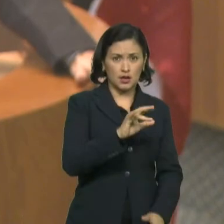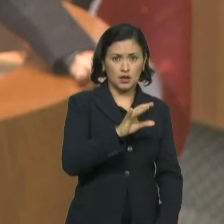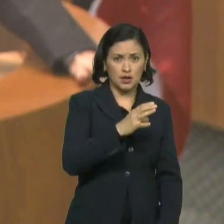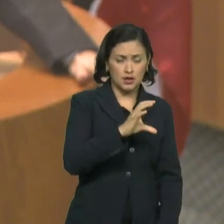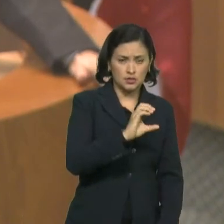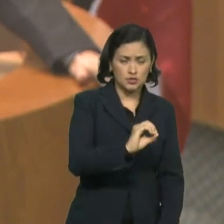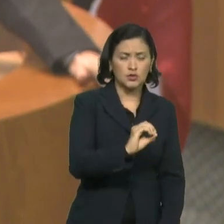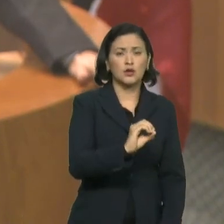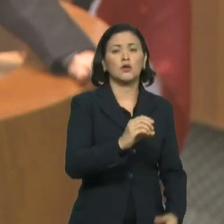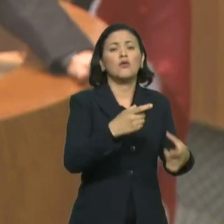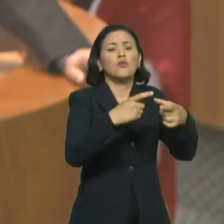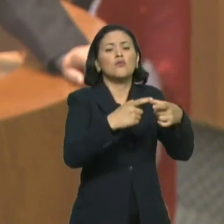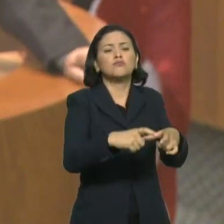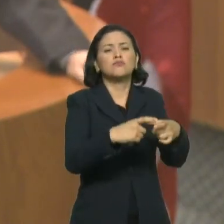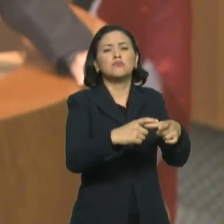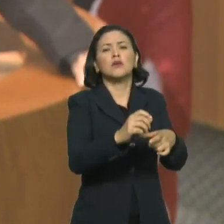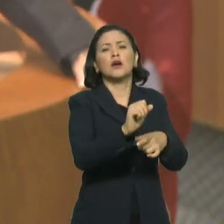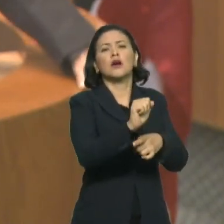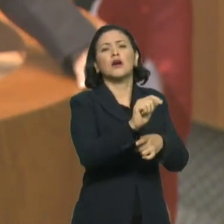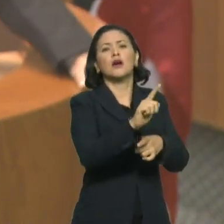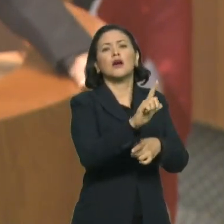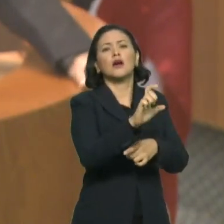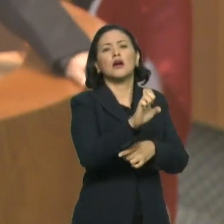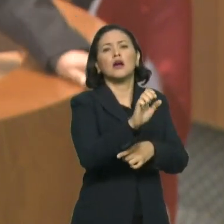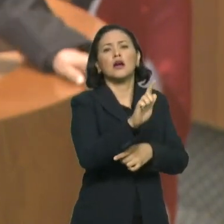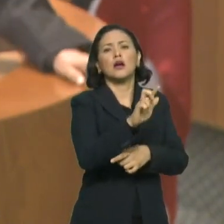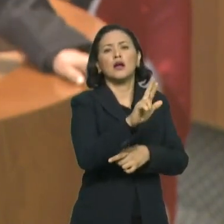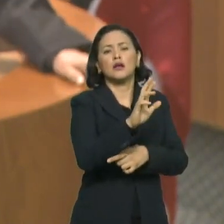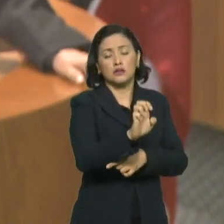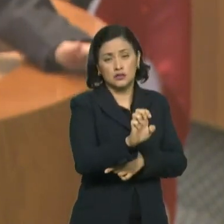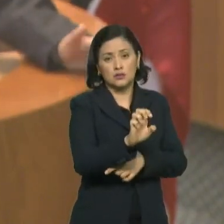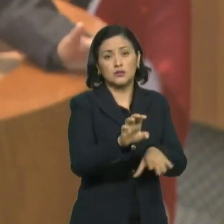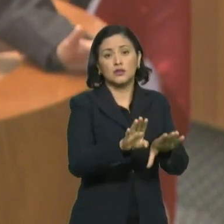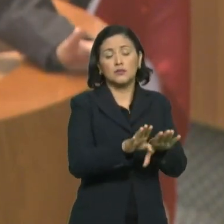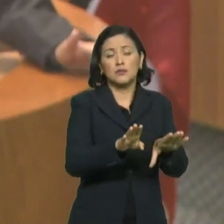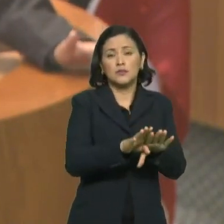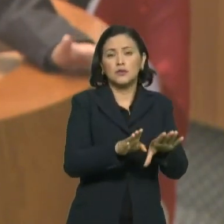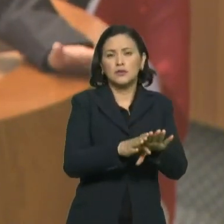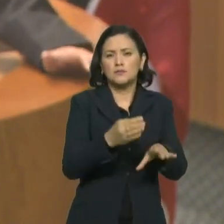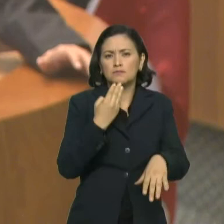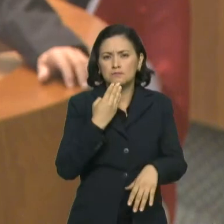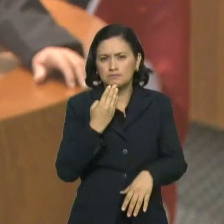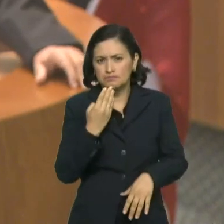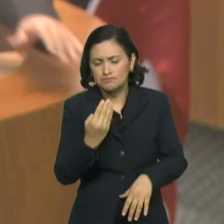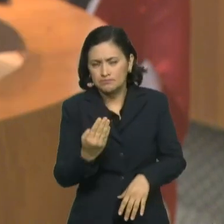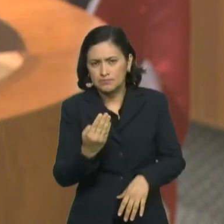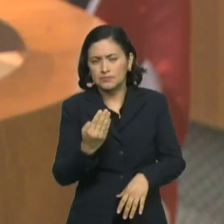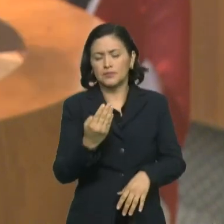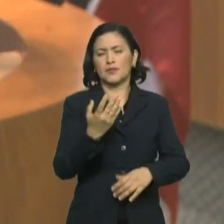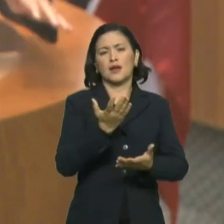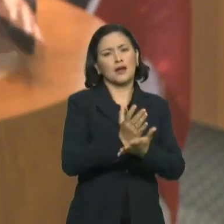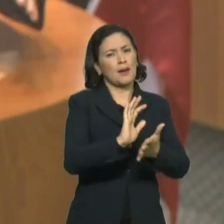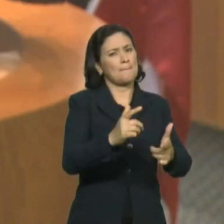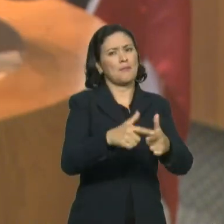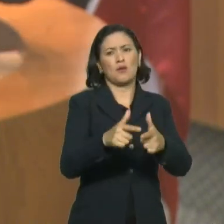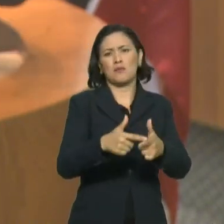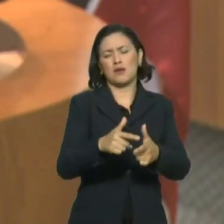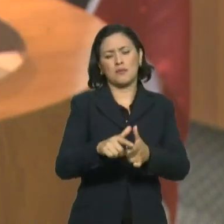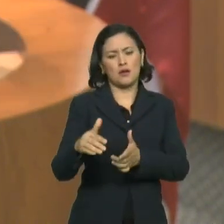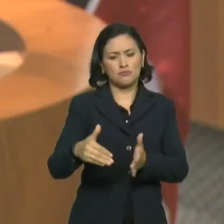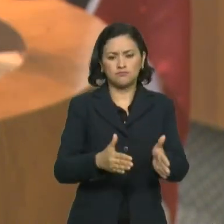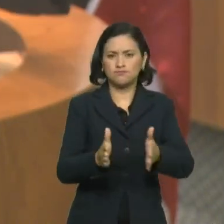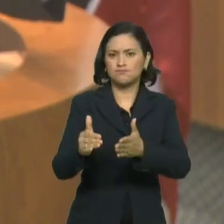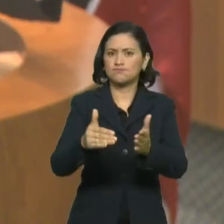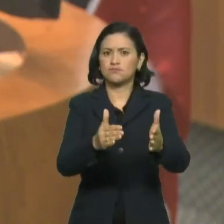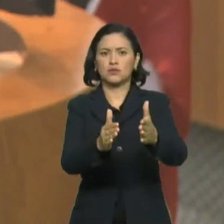Alegre, também a solicitação para que o problema de estradas e sinais e de água, que é terrível, uma cidade que é